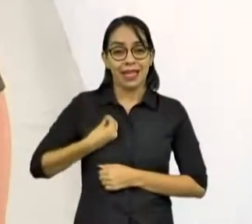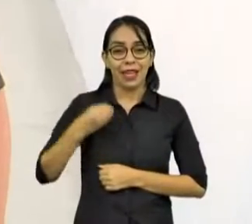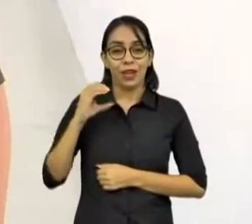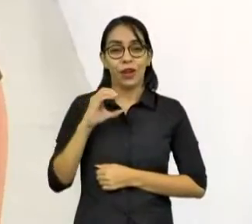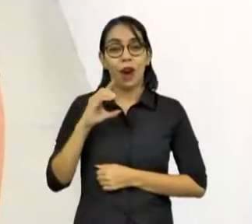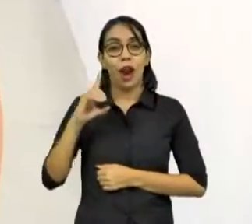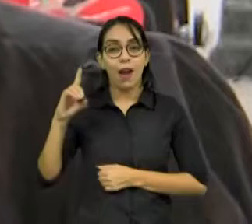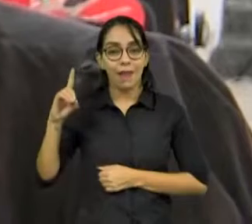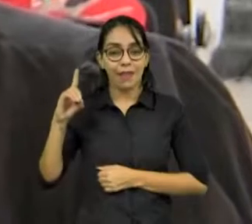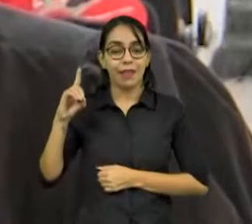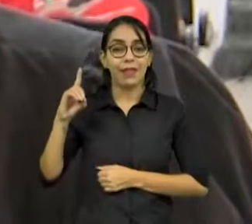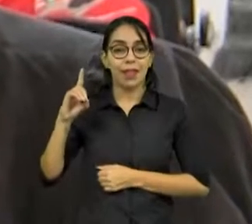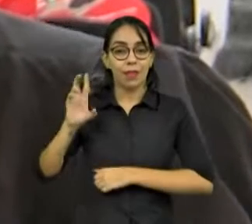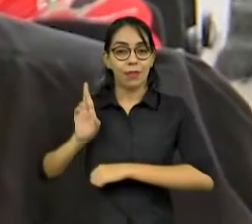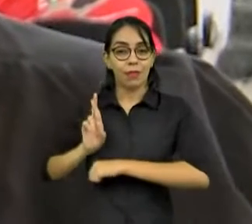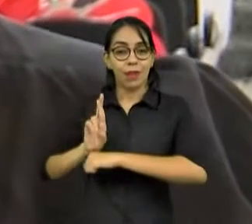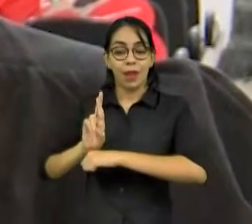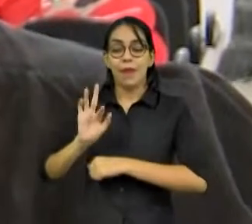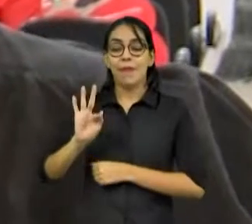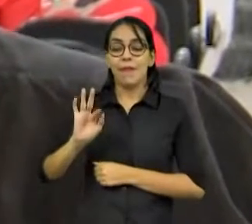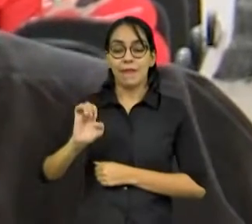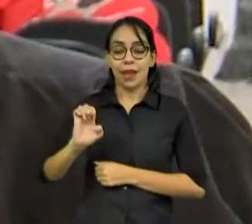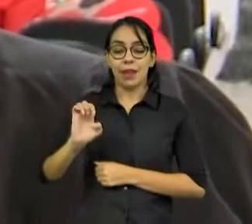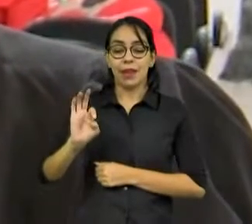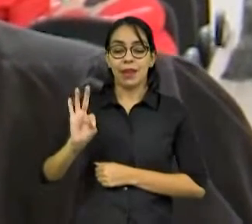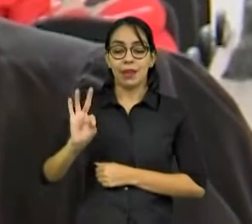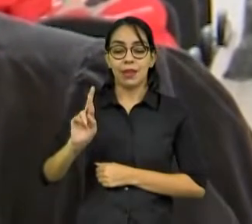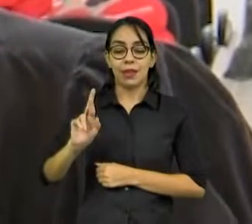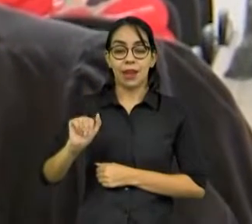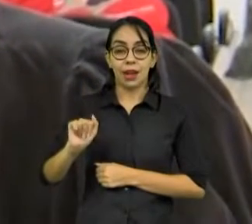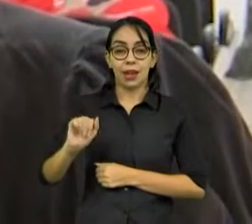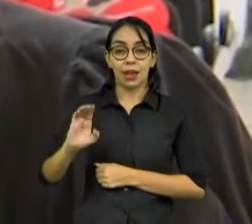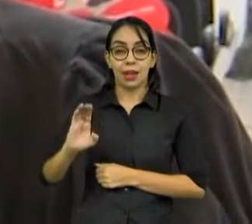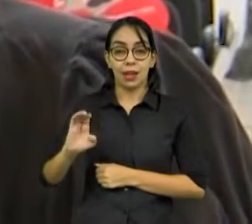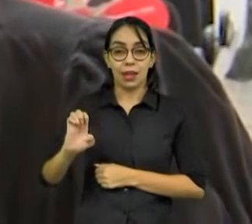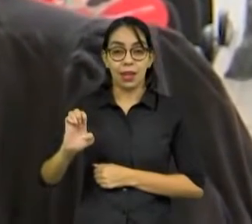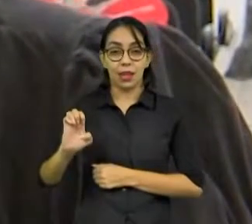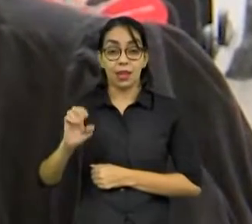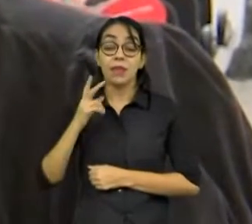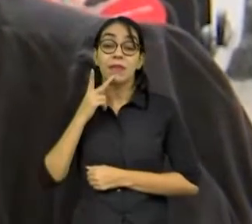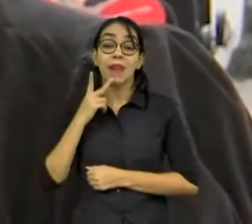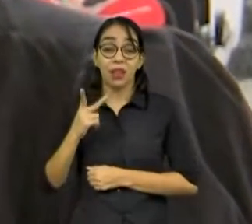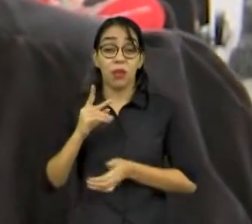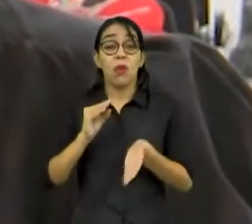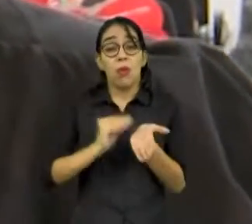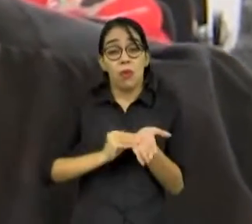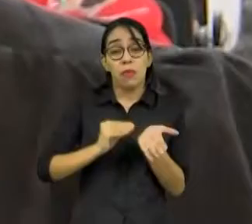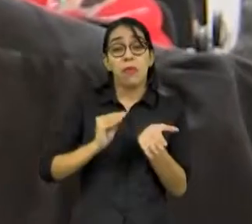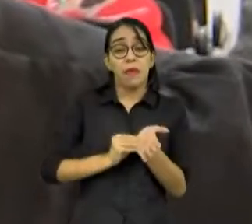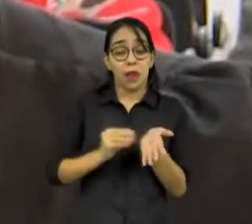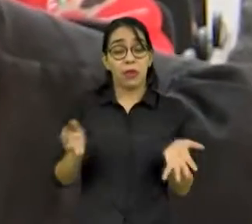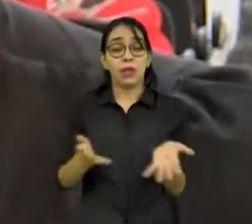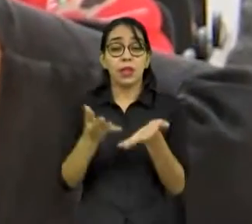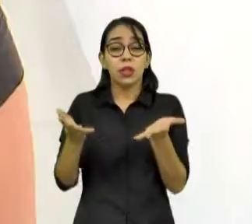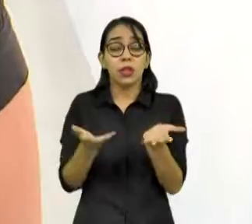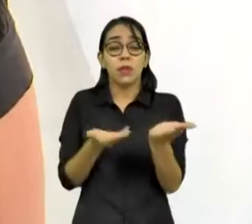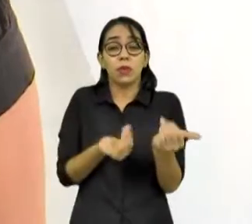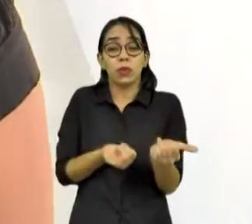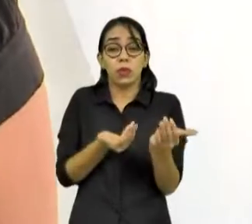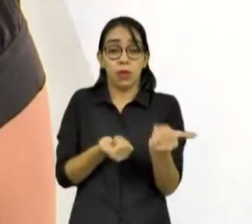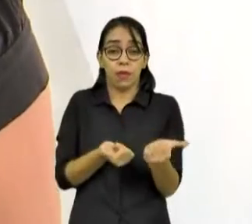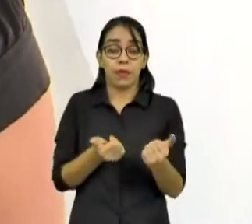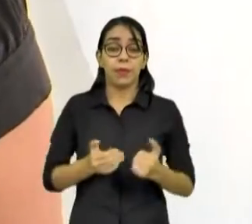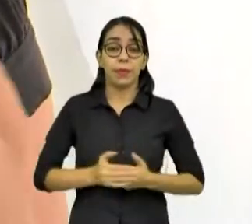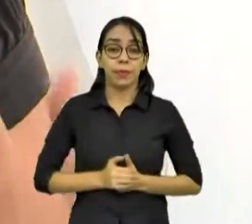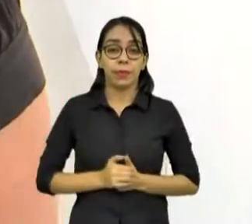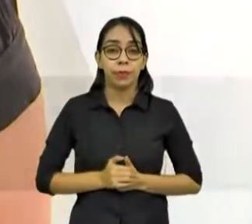da FETRA-S. Pontuou a falta de incentivo na educação de jovens para a convivência no campo. Sabemos